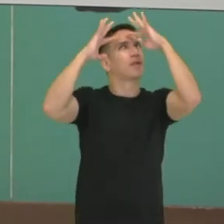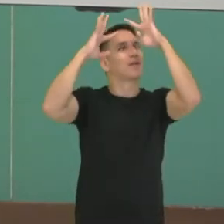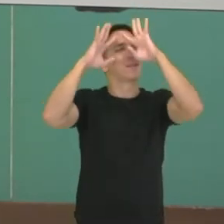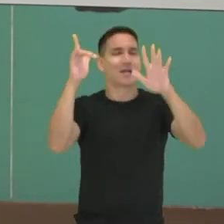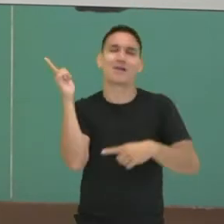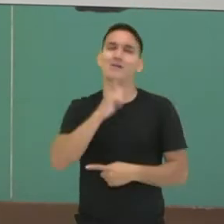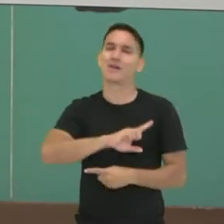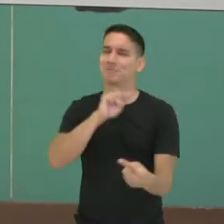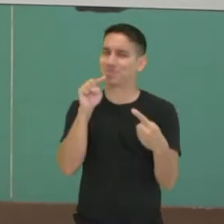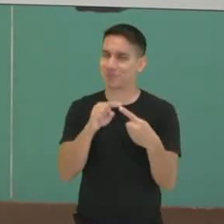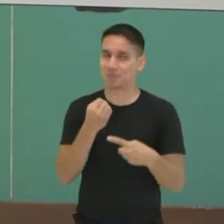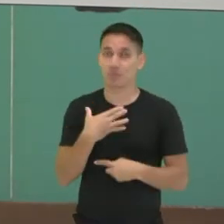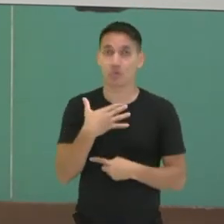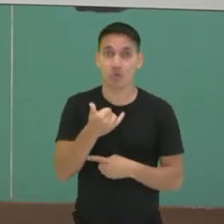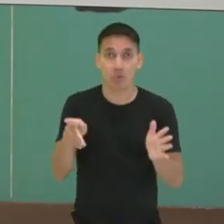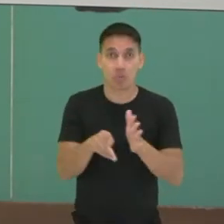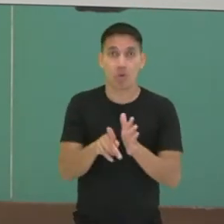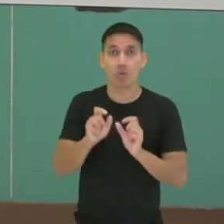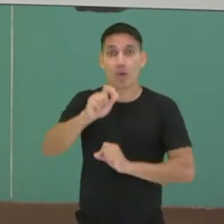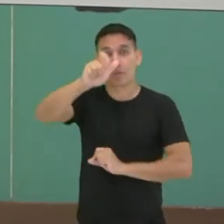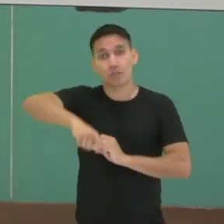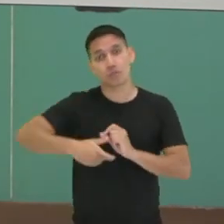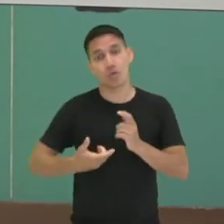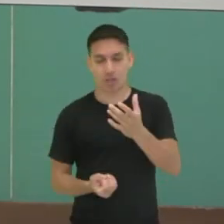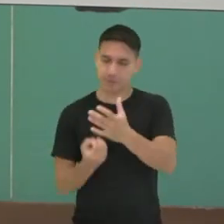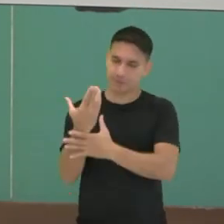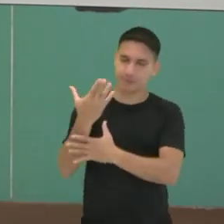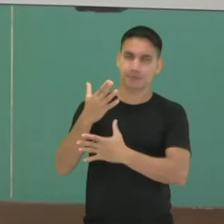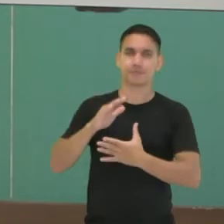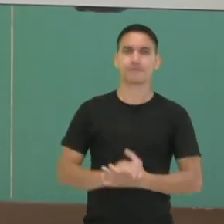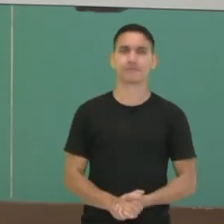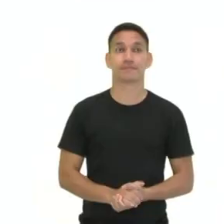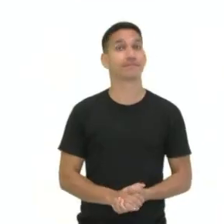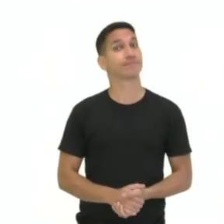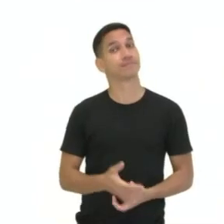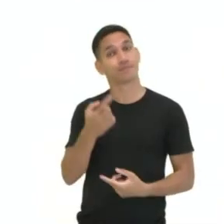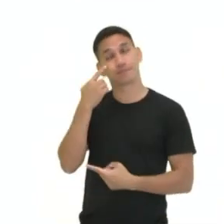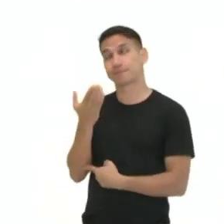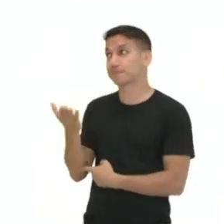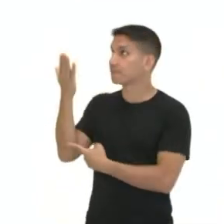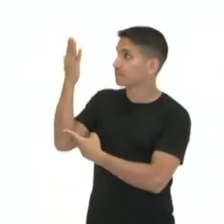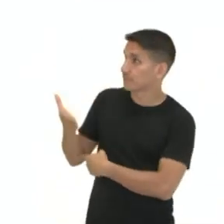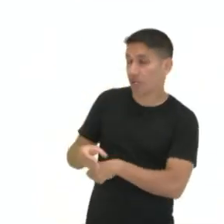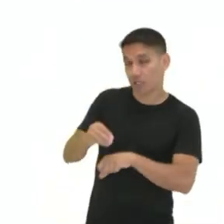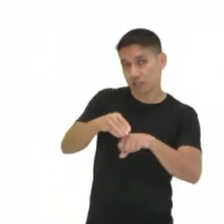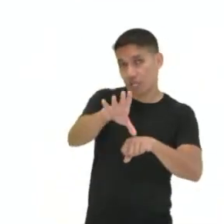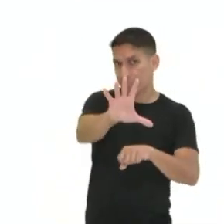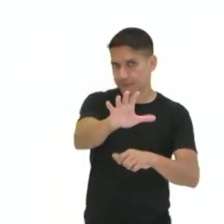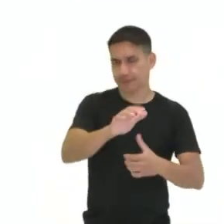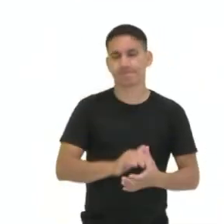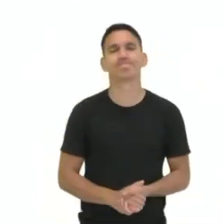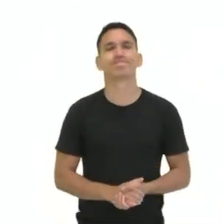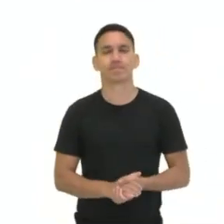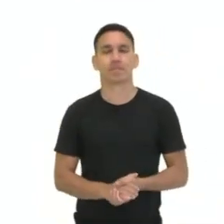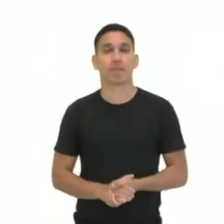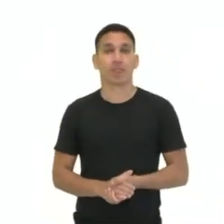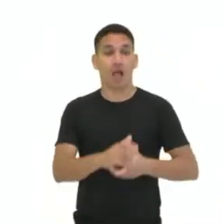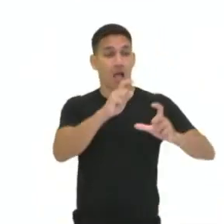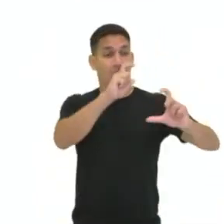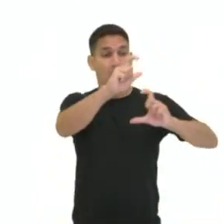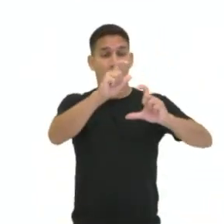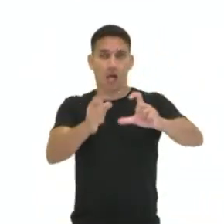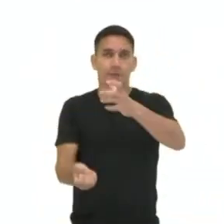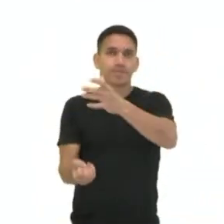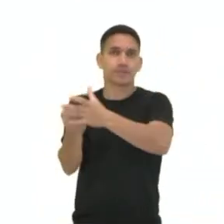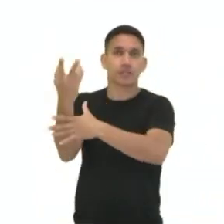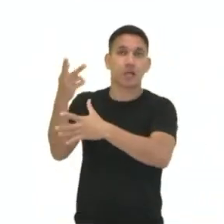boa intencionalidade por parte de quem elaborou. Então vejam, a nossa sugestão ficou assim: a HQ foi produzida